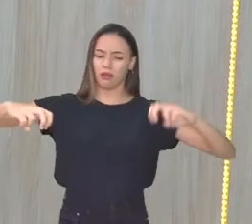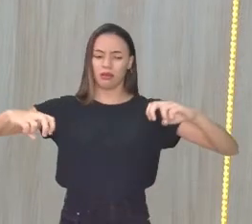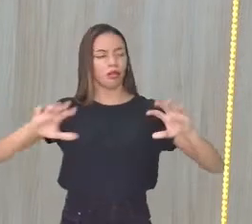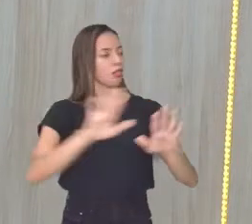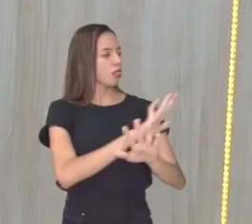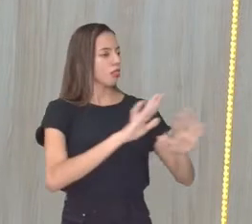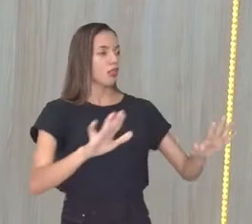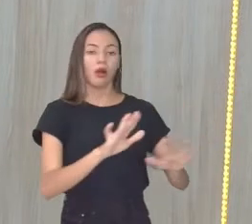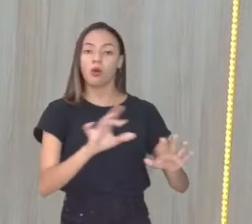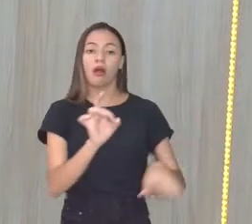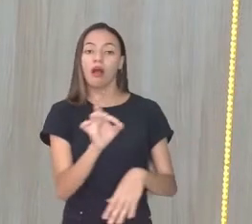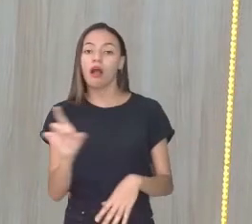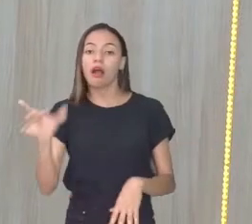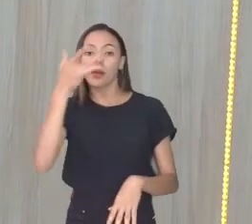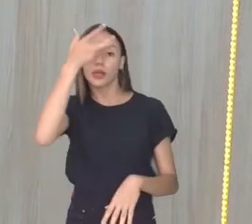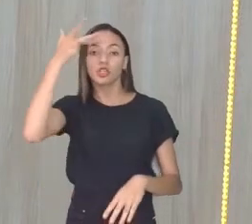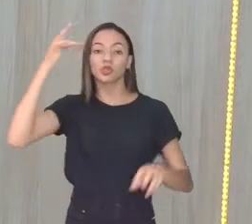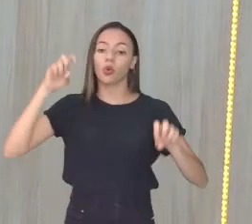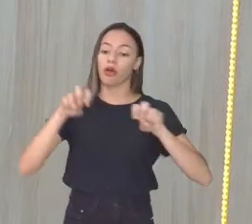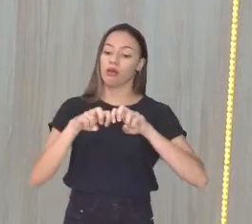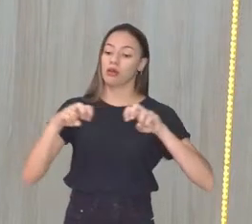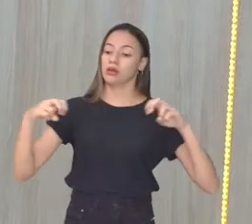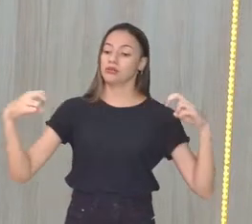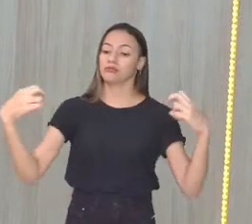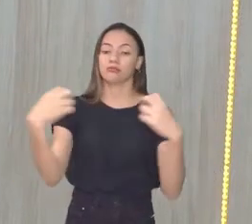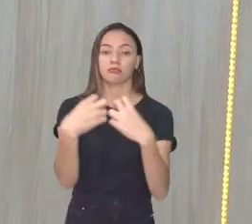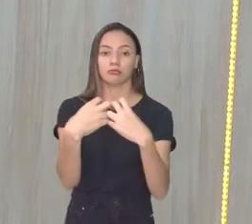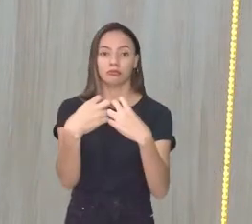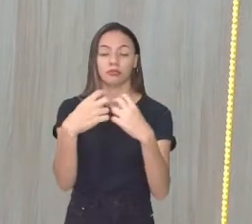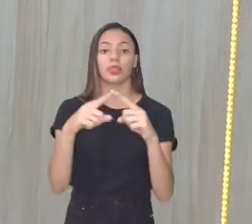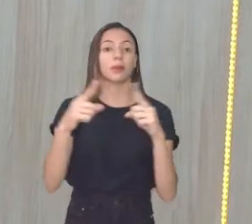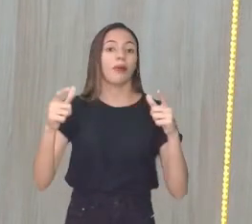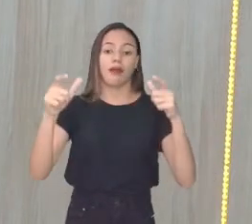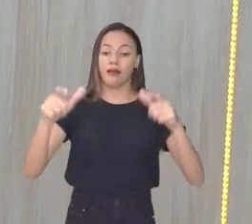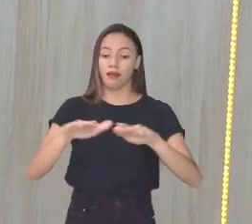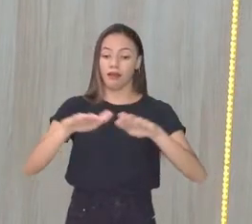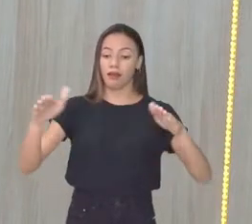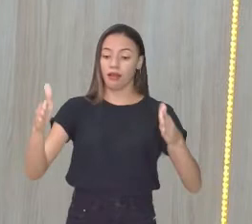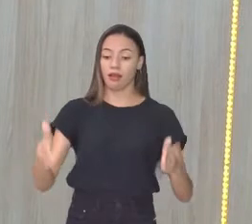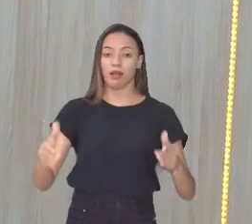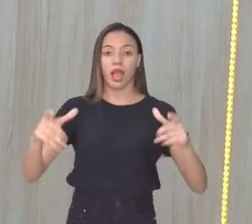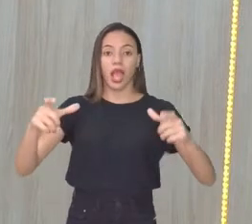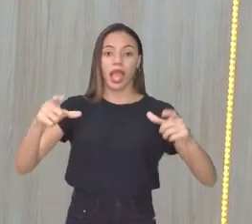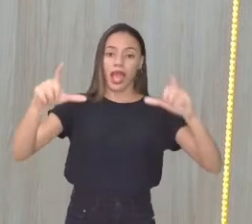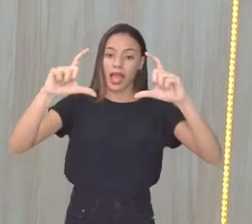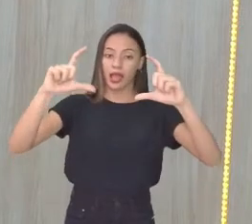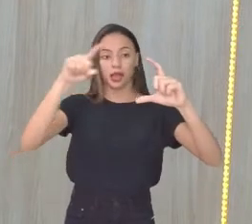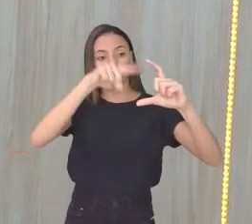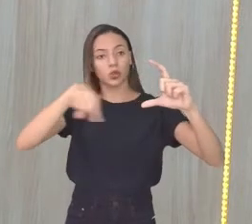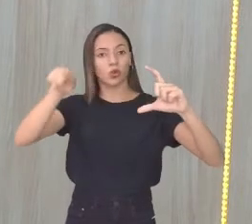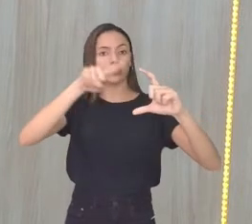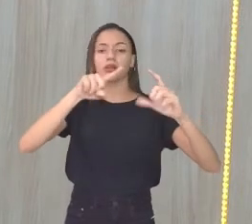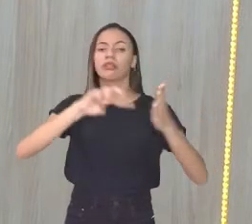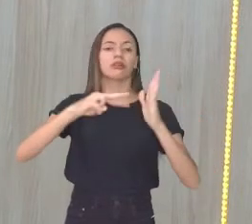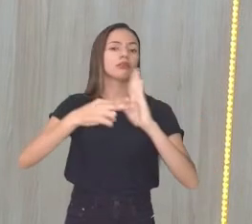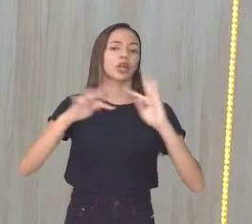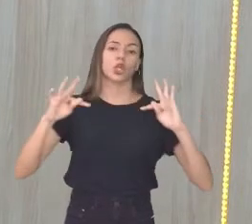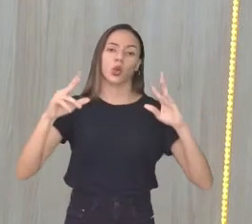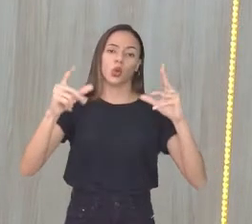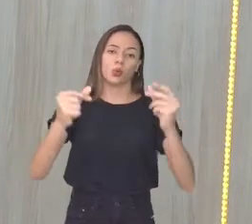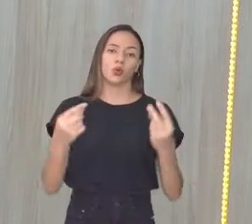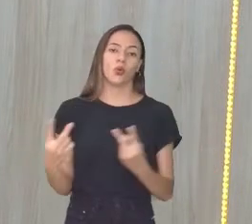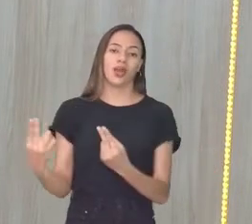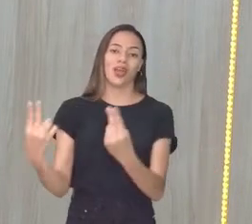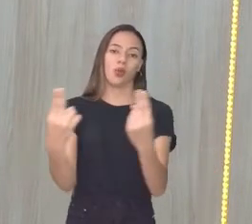num lugar. Já vai ter o seu lugar pré-determinado. Mas numa mesa redonda quer dizer que todo mundo é igual. Não Tem o tem mesmo